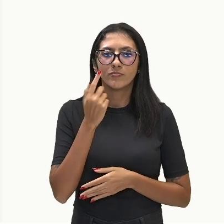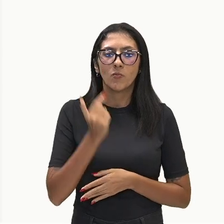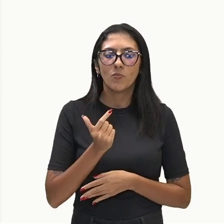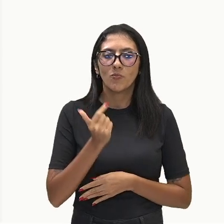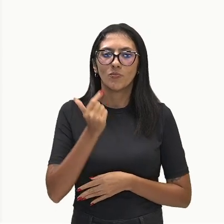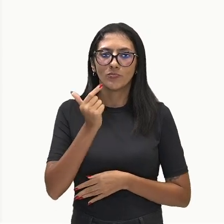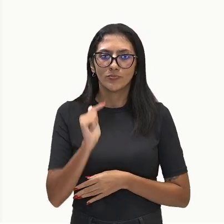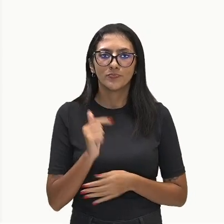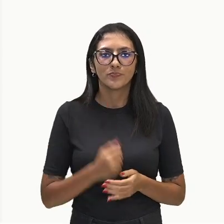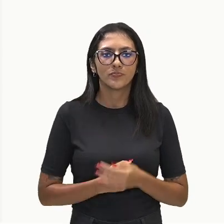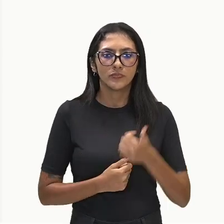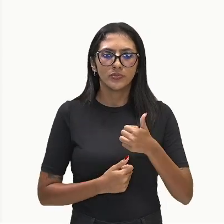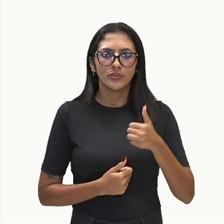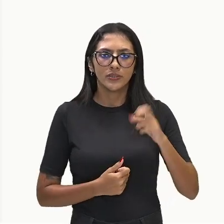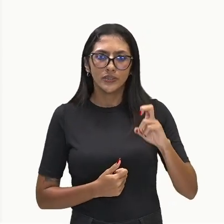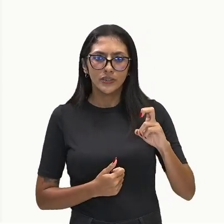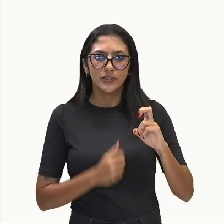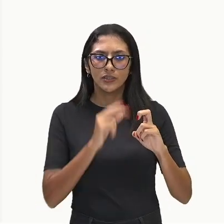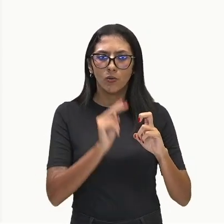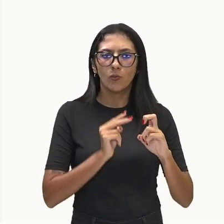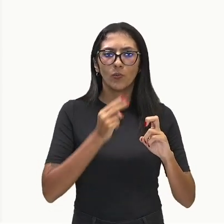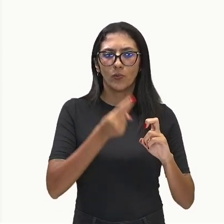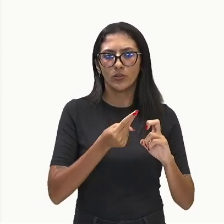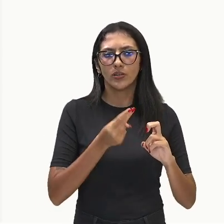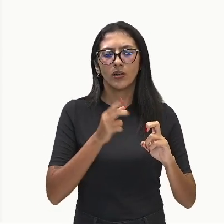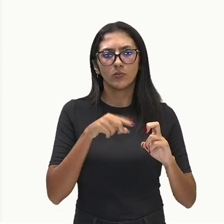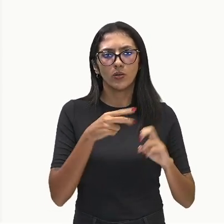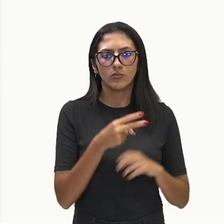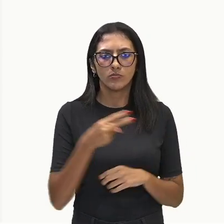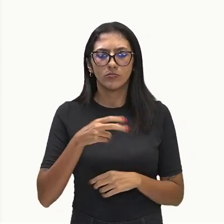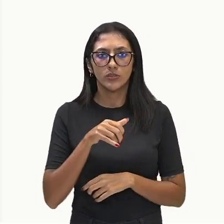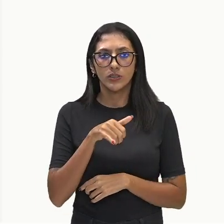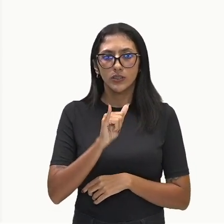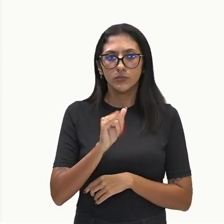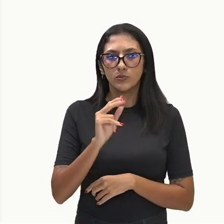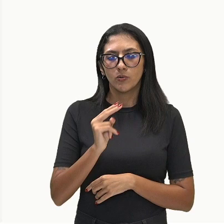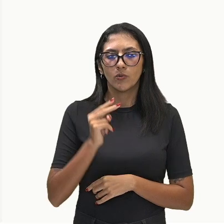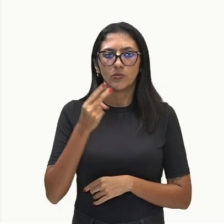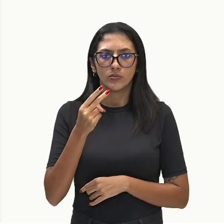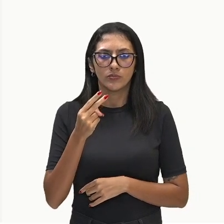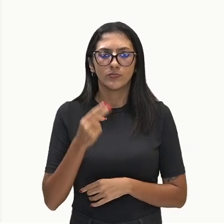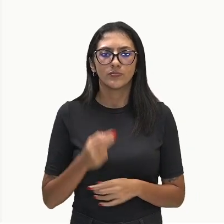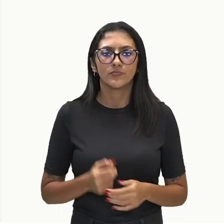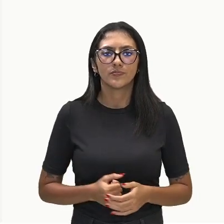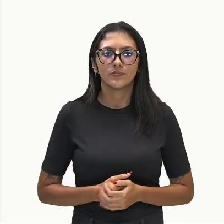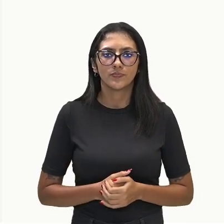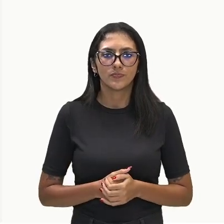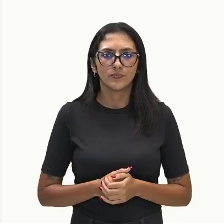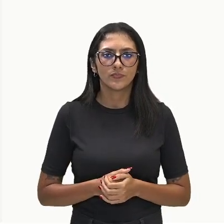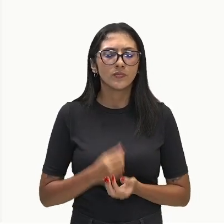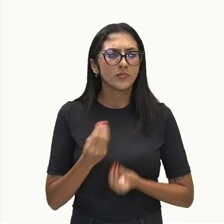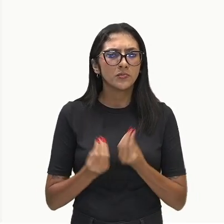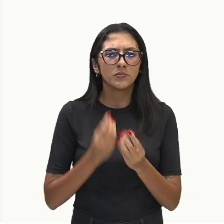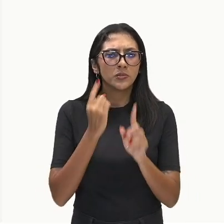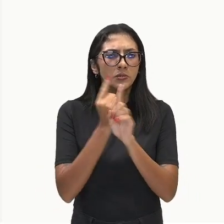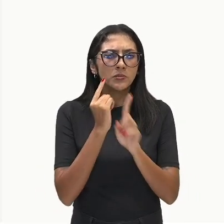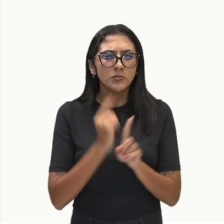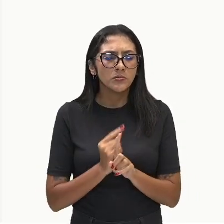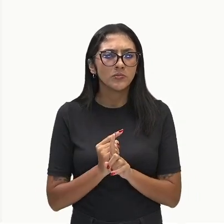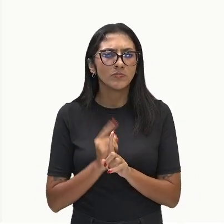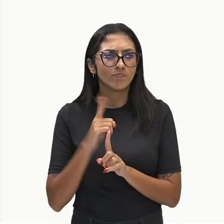15 ao quadrado é igual a y ao quadrado mais z ao quadrado. Da onde é isso? Aqui,